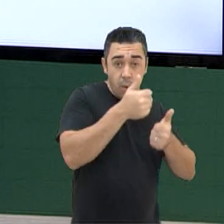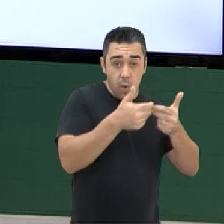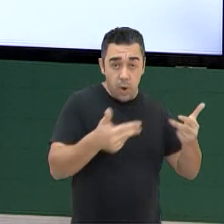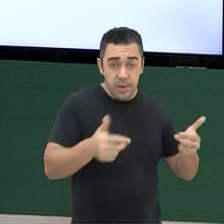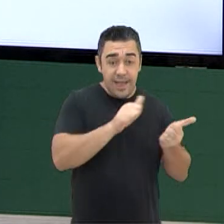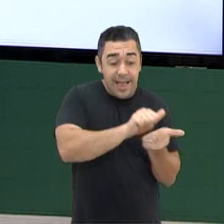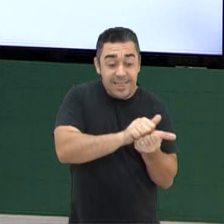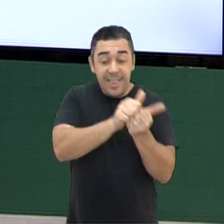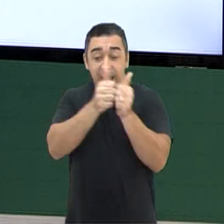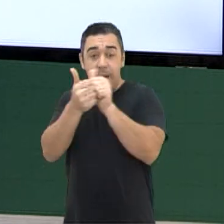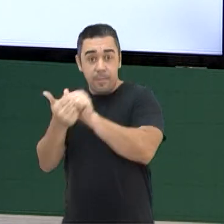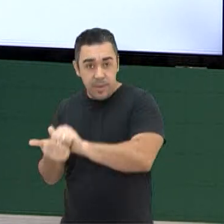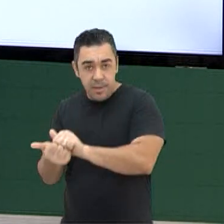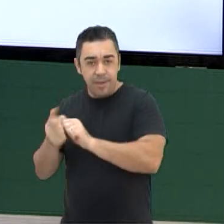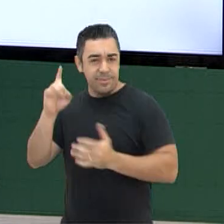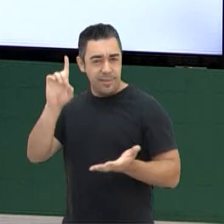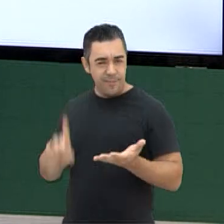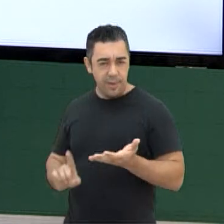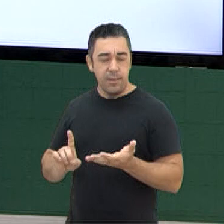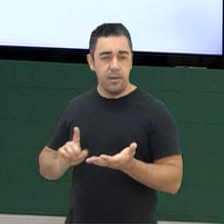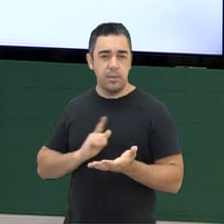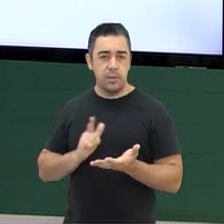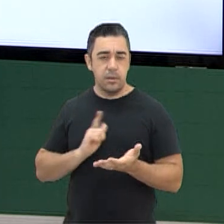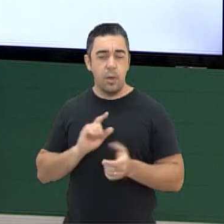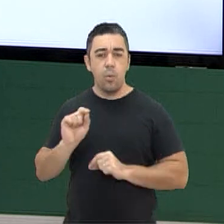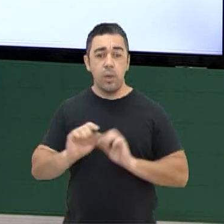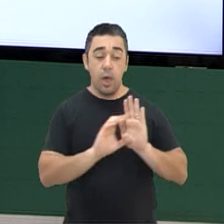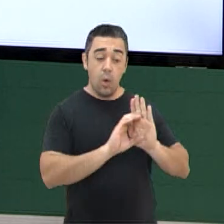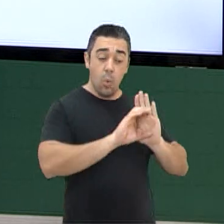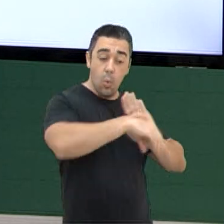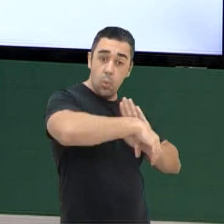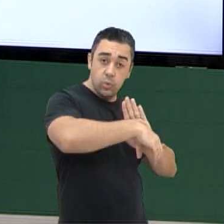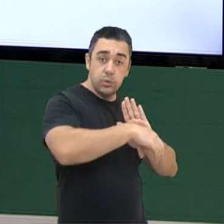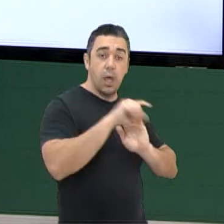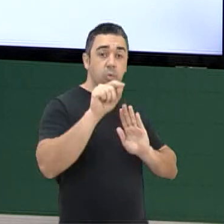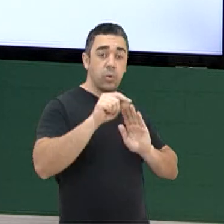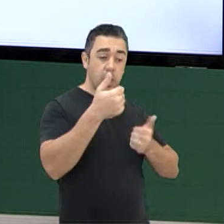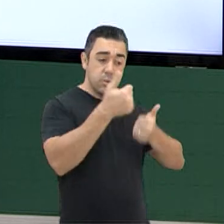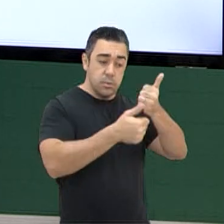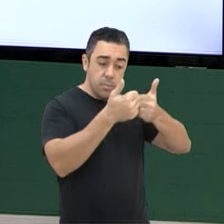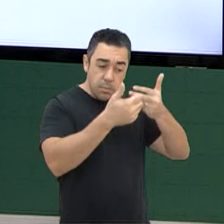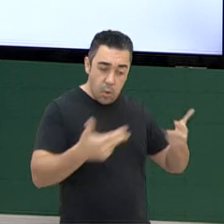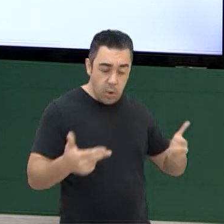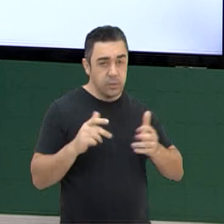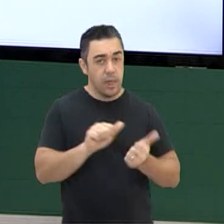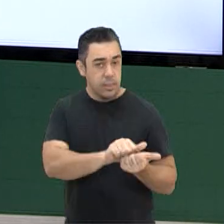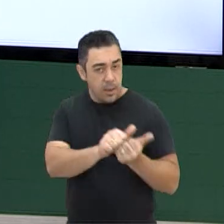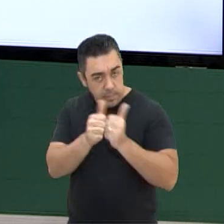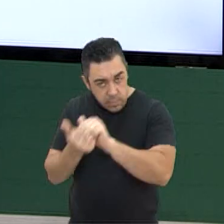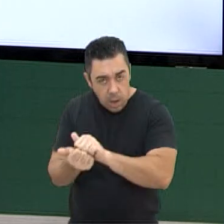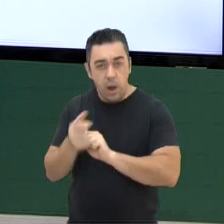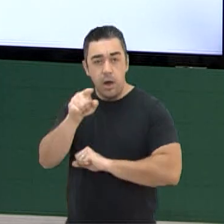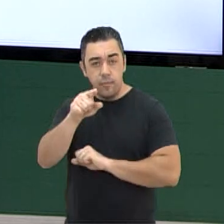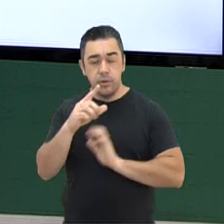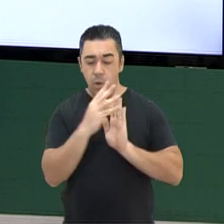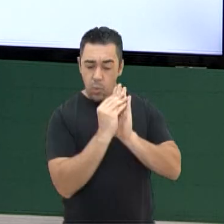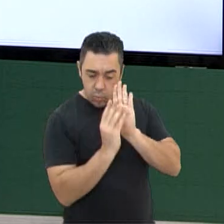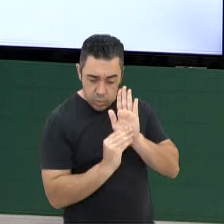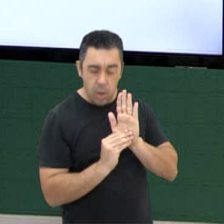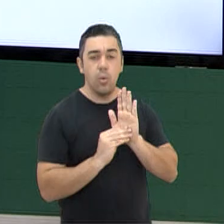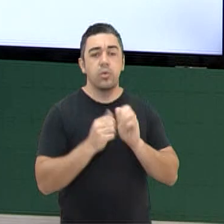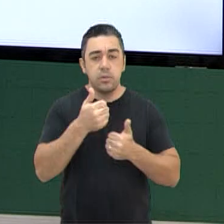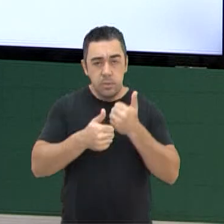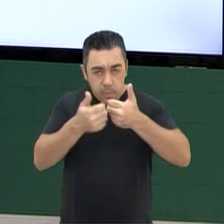foi feita uma apresentação conceitual do esporte e aí vocês entraram no conteúdo esporte